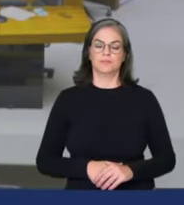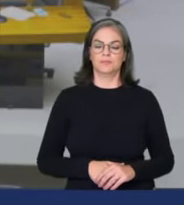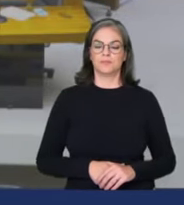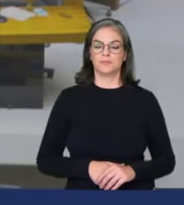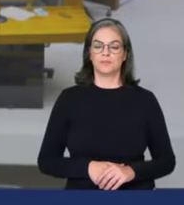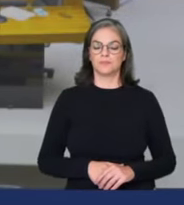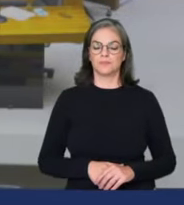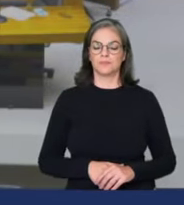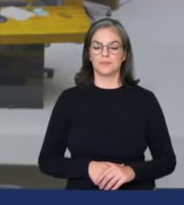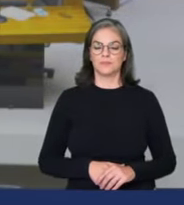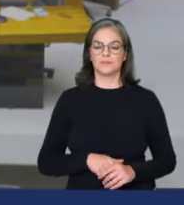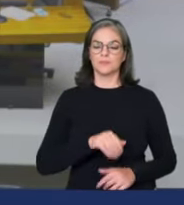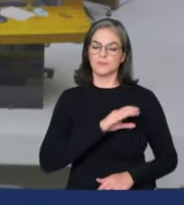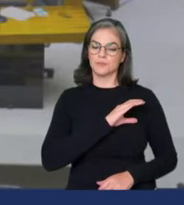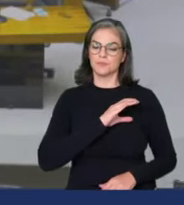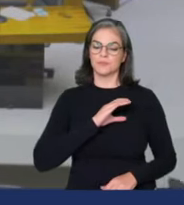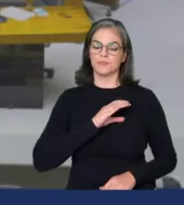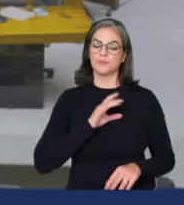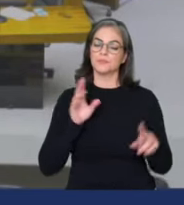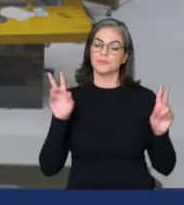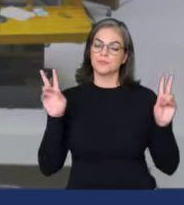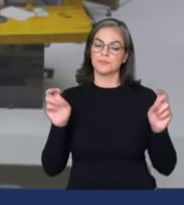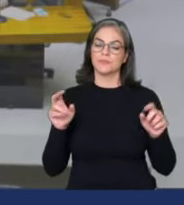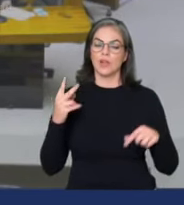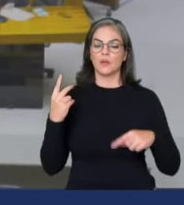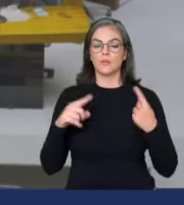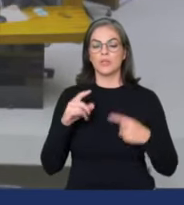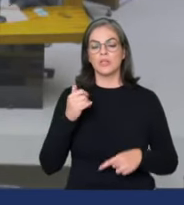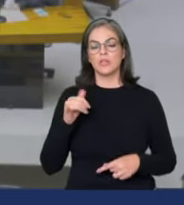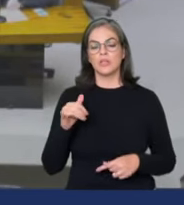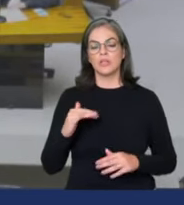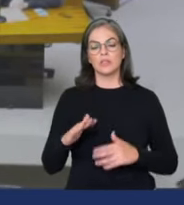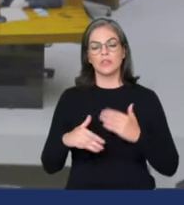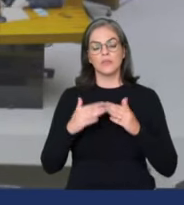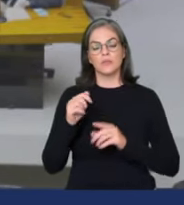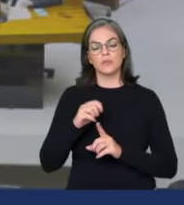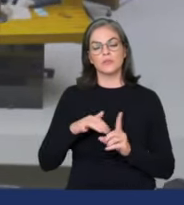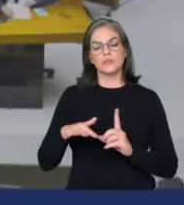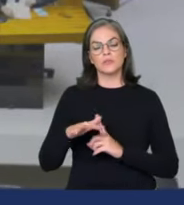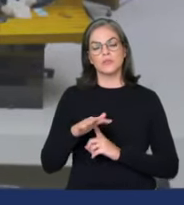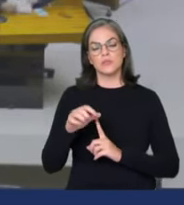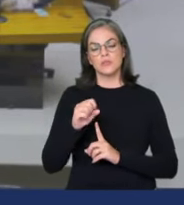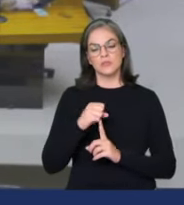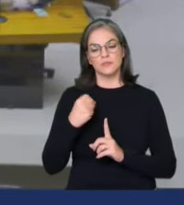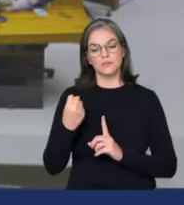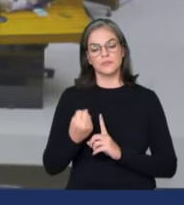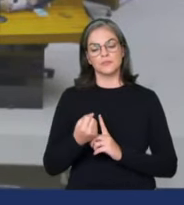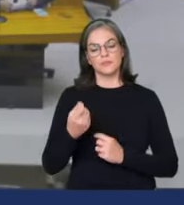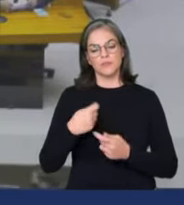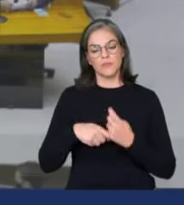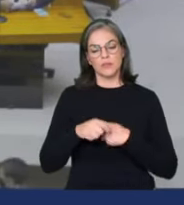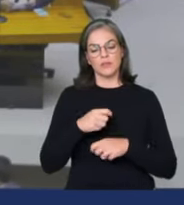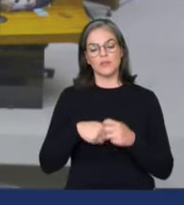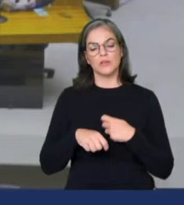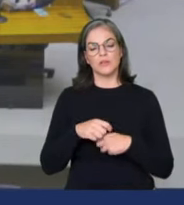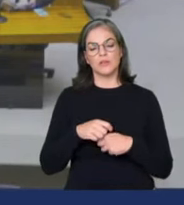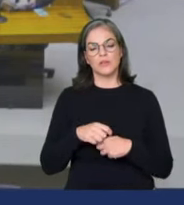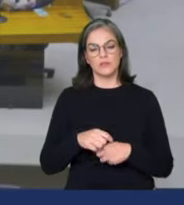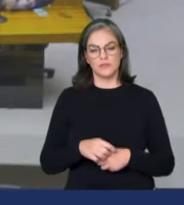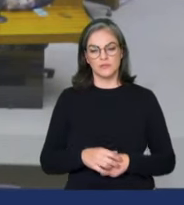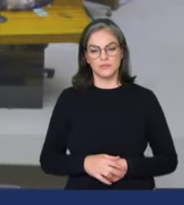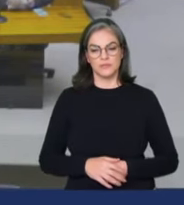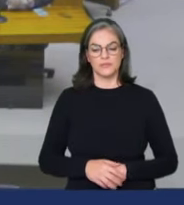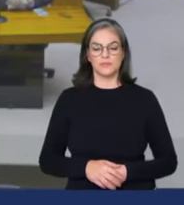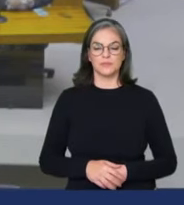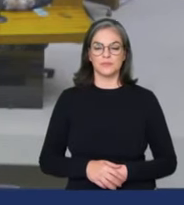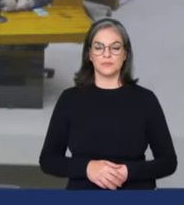social. Presidindo os trabalhos neste momento, o deputado Zé Neto, do PT da Bahia, um dos requerentes desta